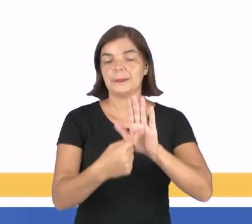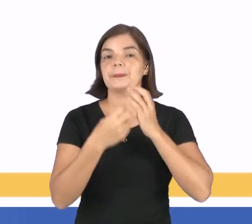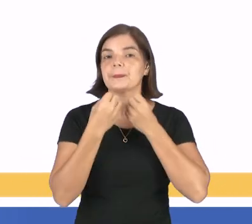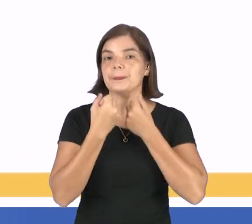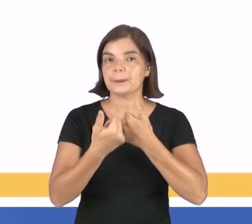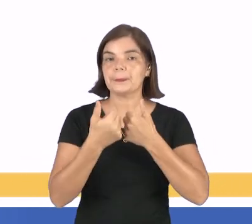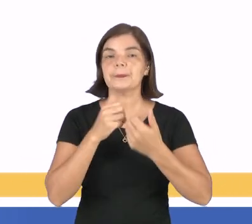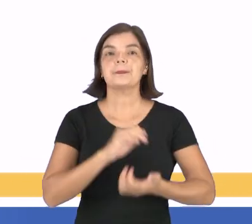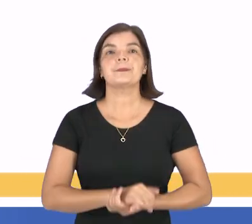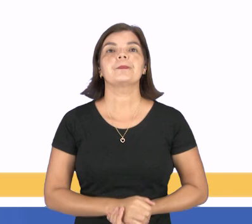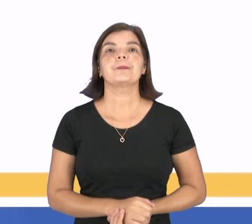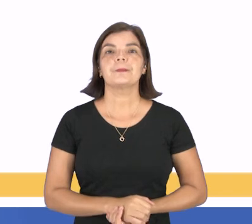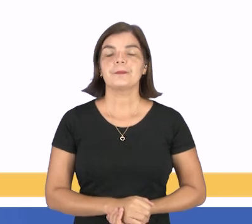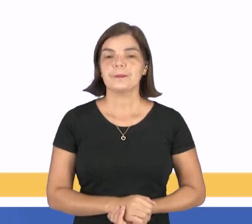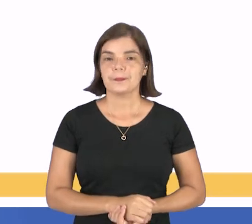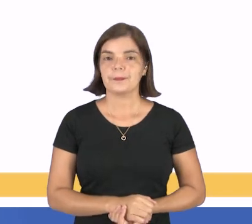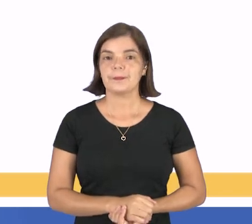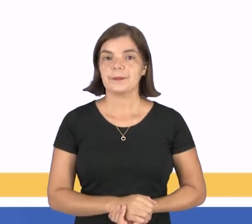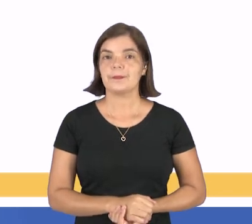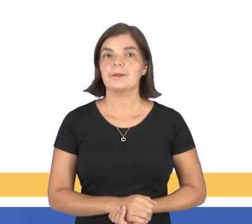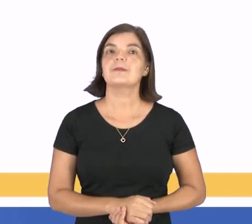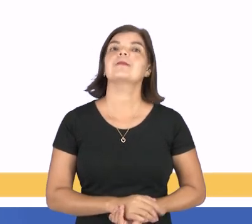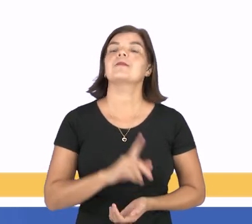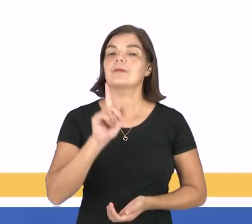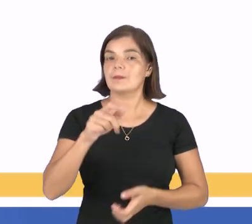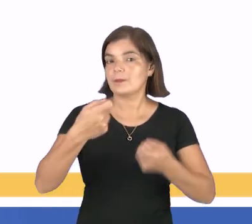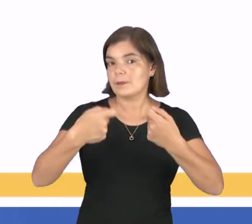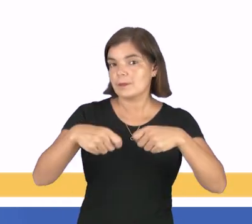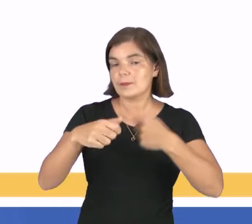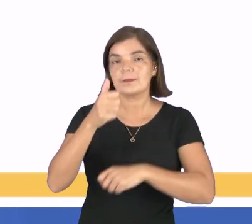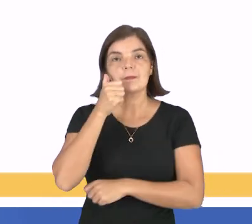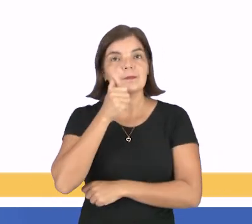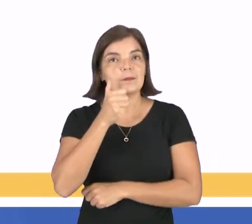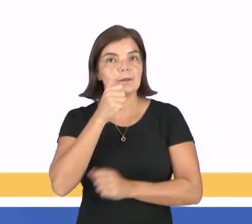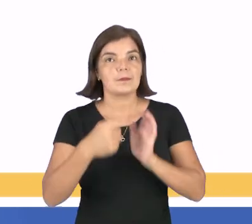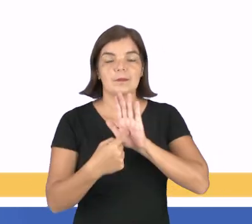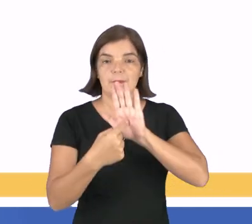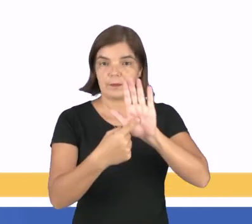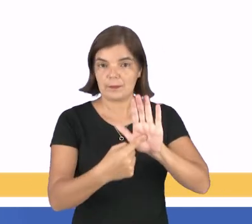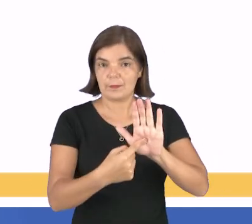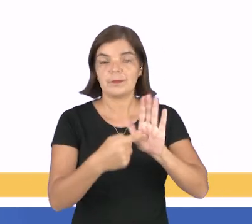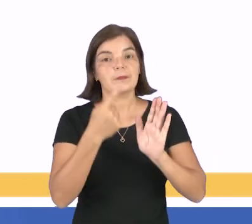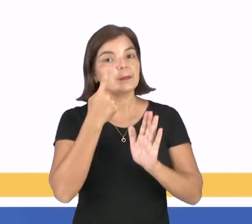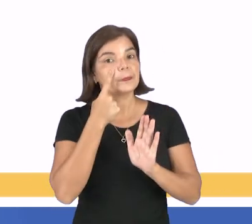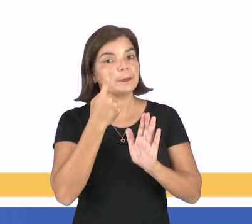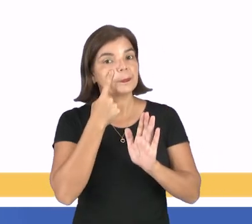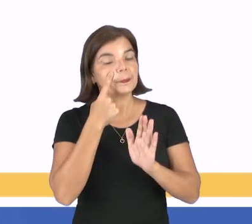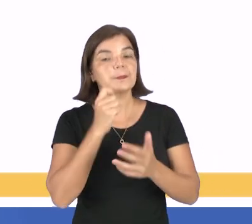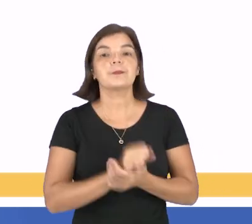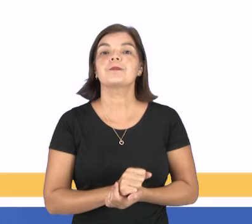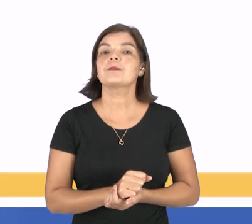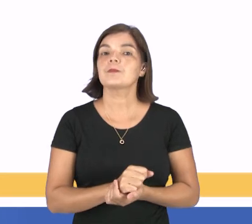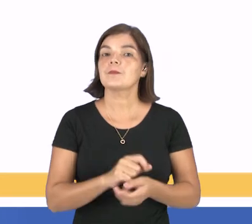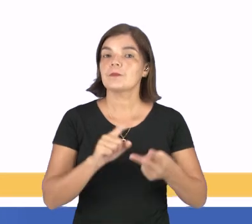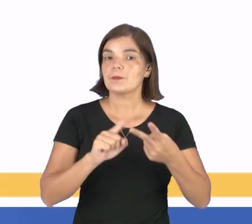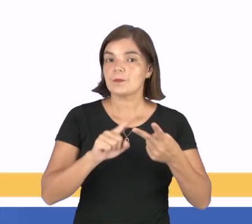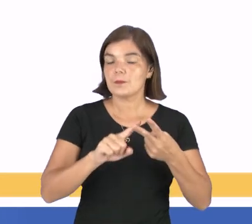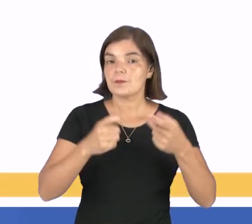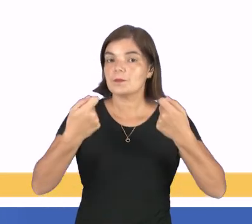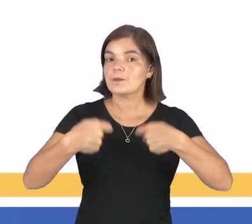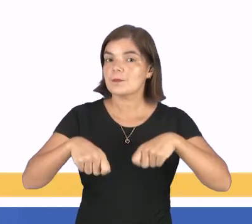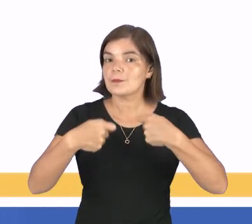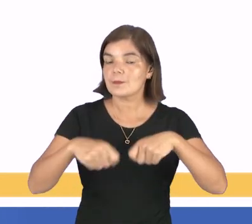bom? Então é isso, é necessária a apresentação, como vocês estão vendo, e é